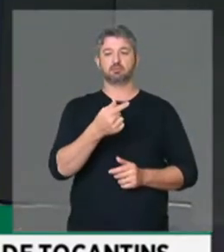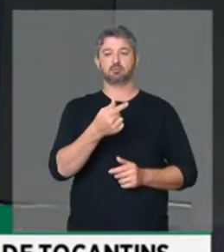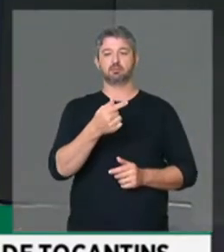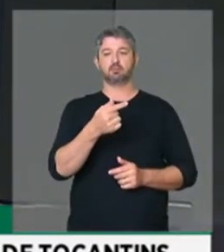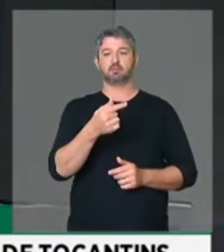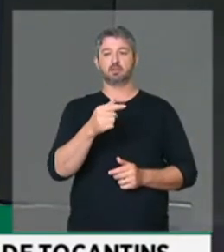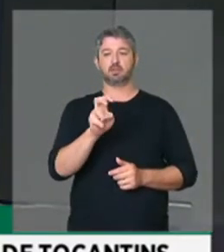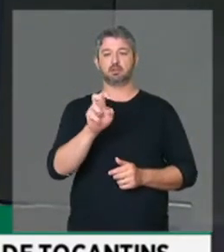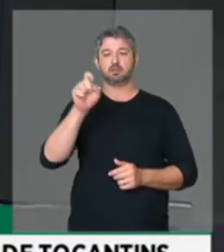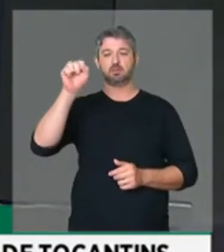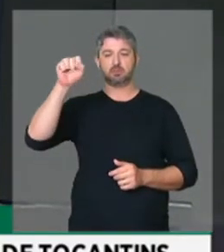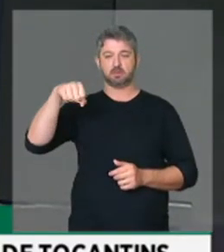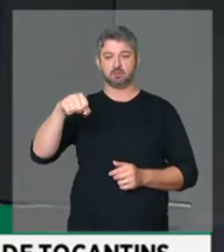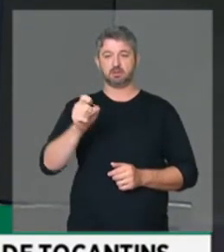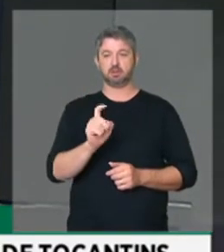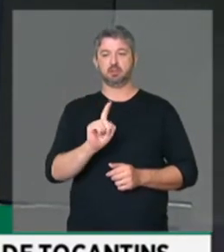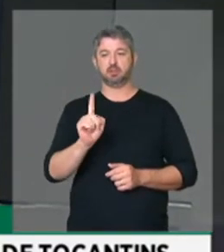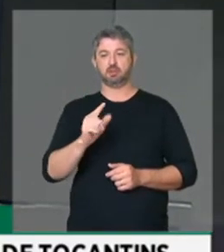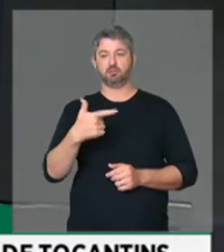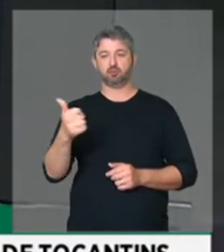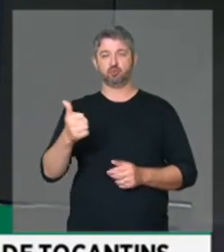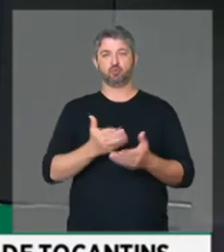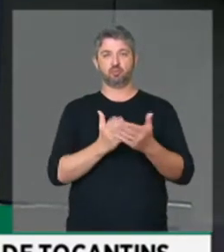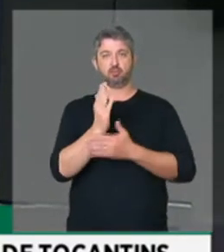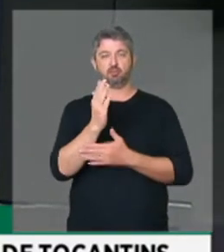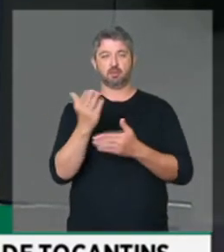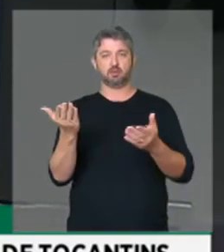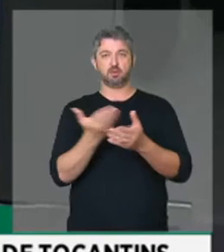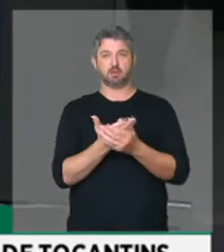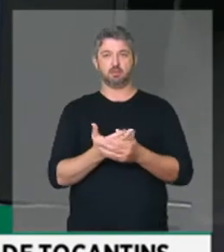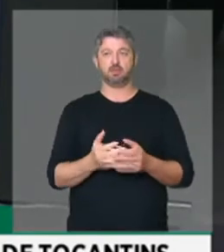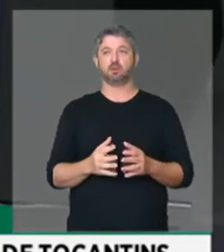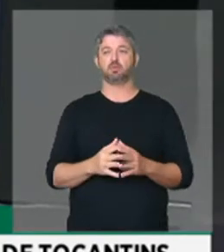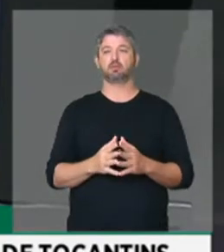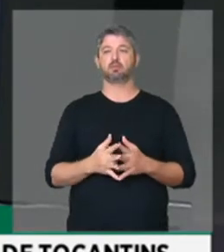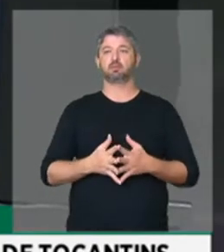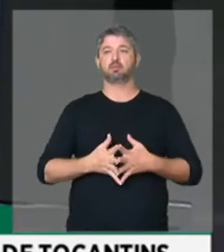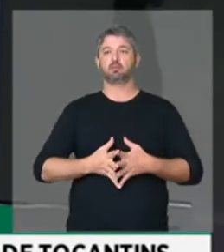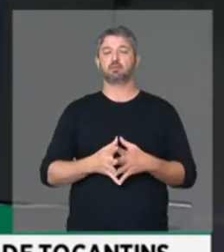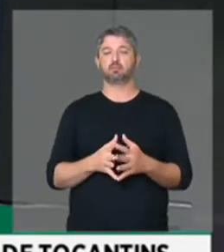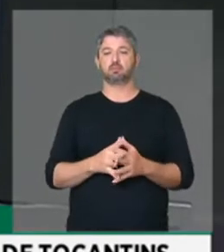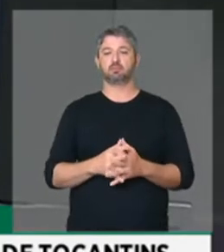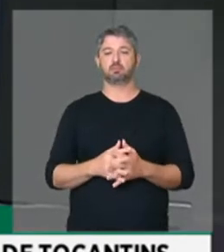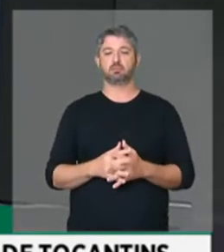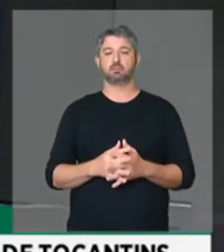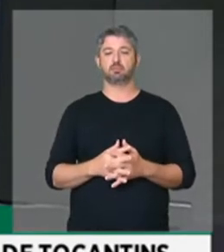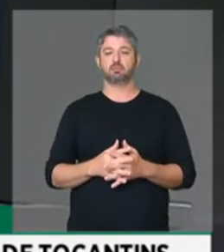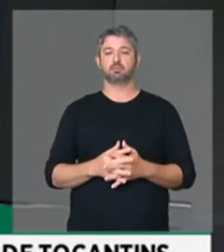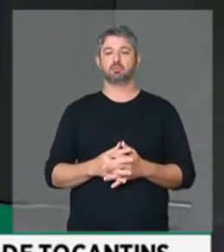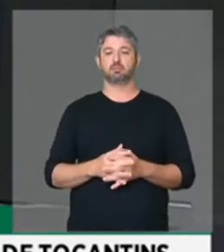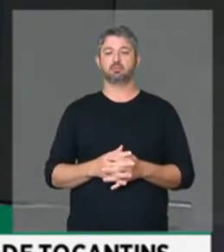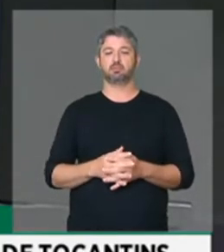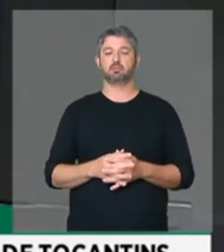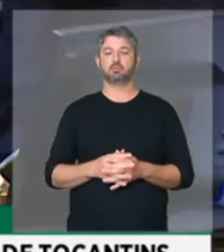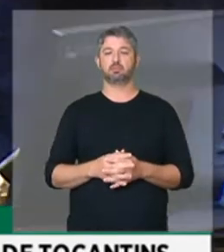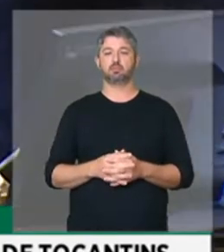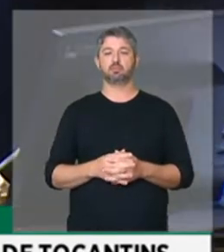275 sim, 21 não. Está aprovado o requerimento. Vai descontar do seu salário. Bora.